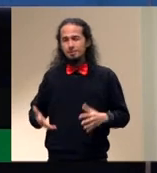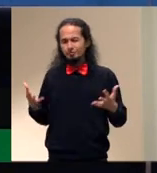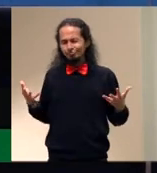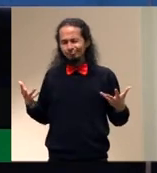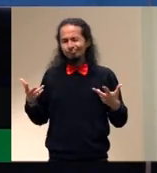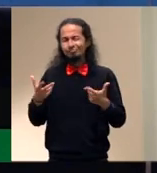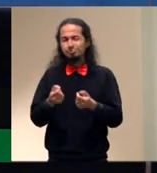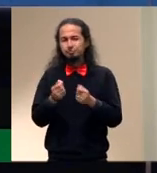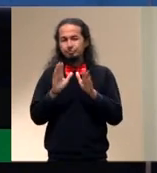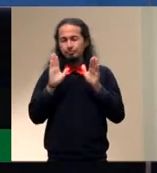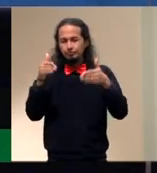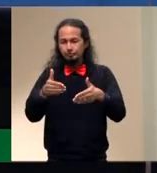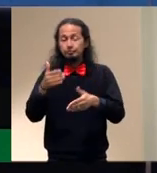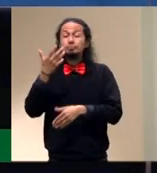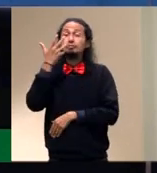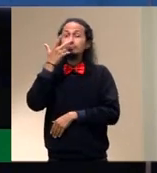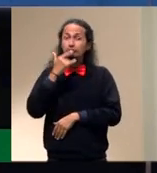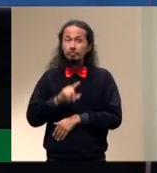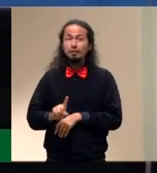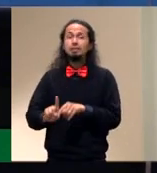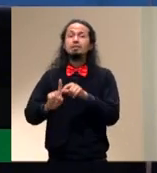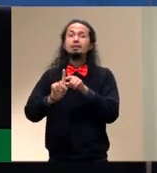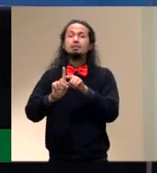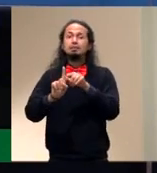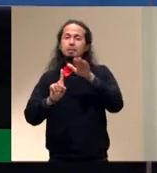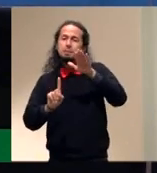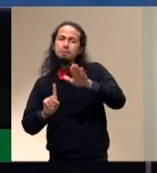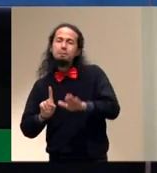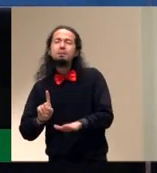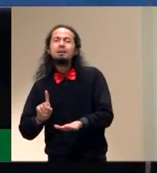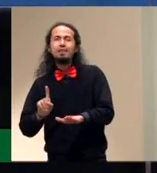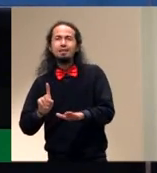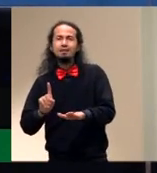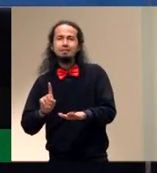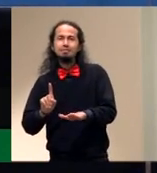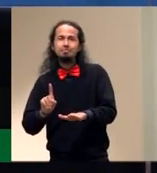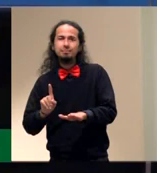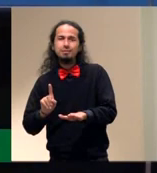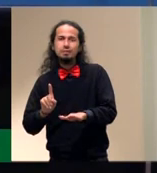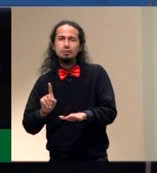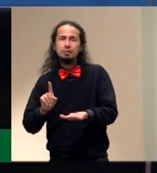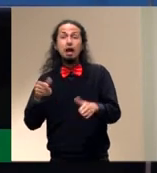crianças pequenas. E esse momento, a sociedade brasileira, de fato,